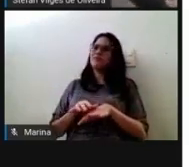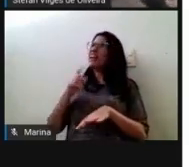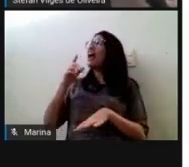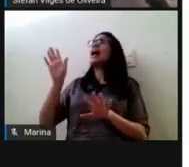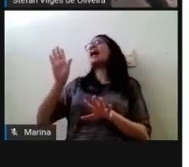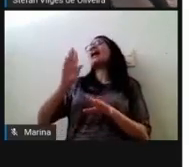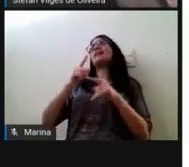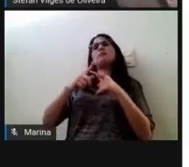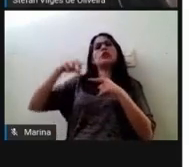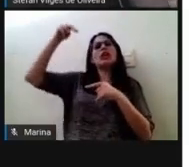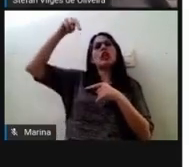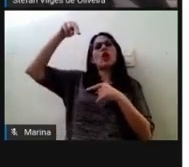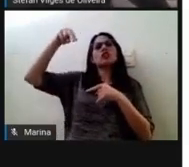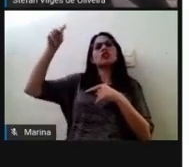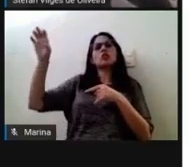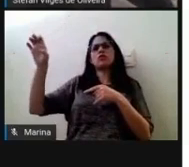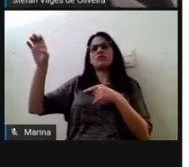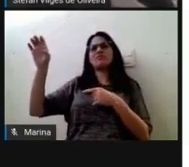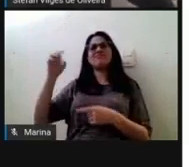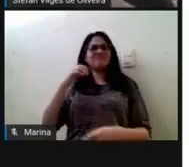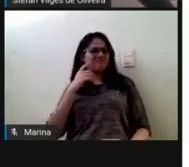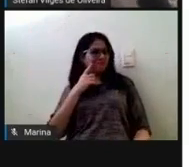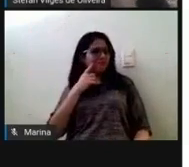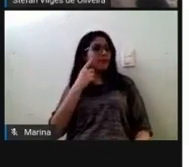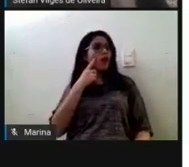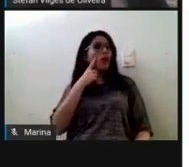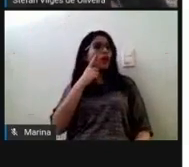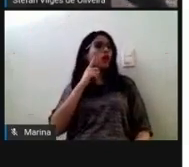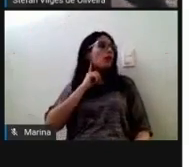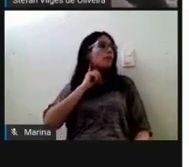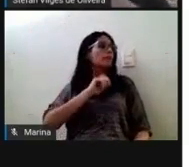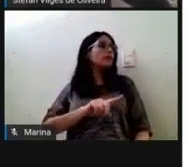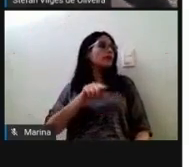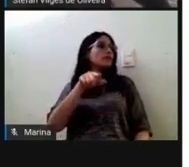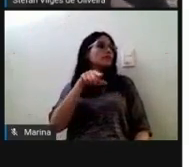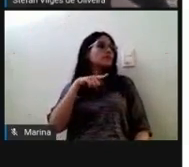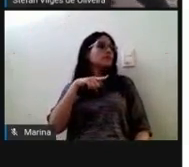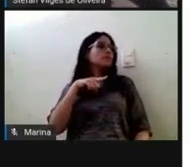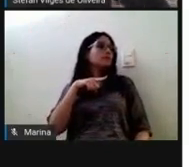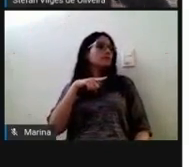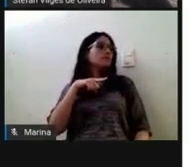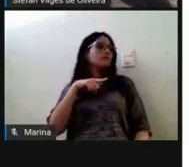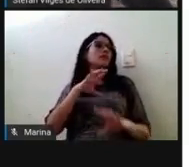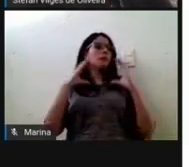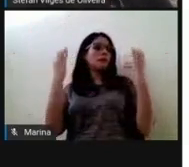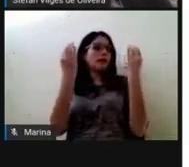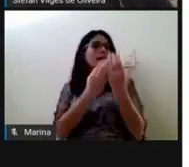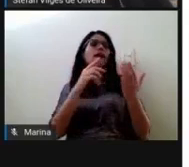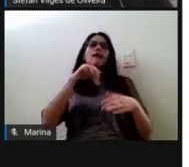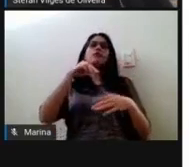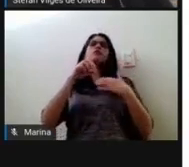né? Então, a gente traz para o nosso contexto aqui de Minas. Nós temos um grande mercado municipal na grande